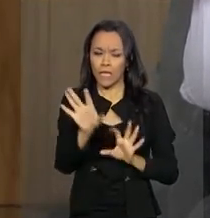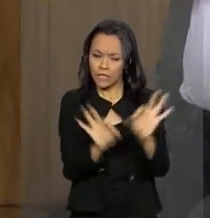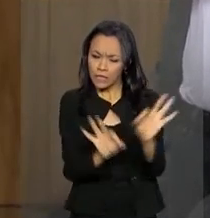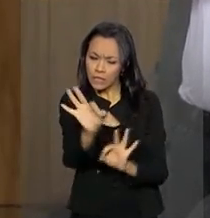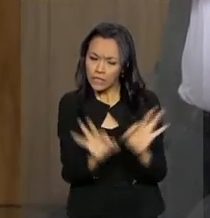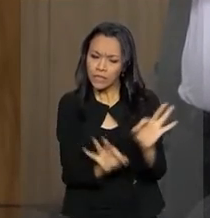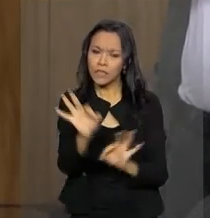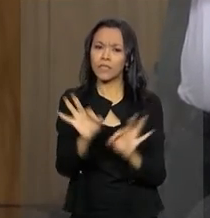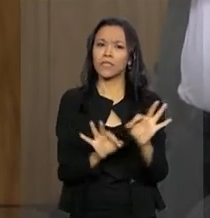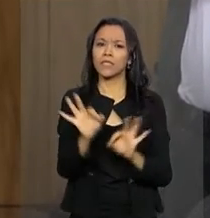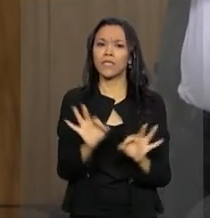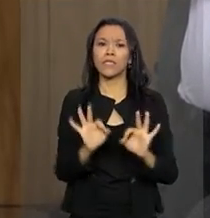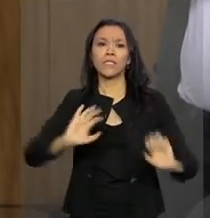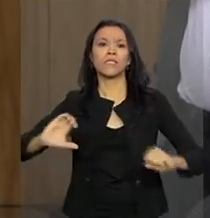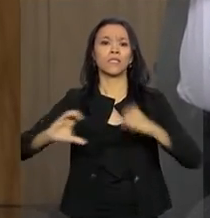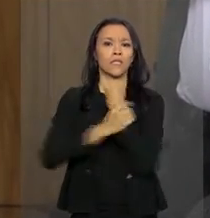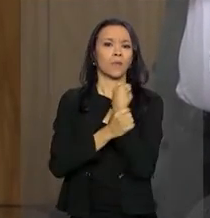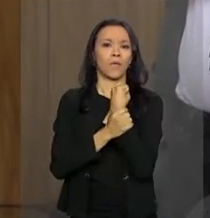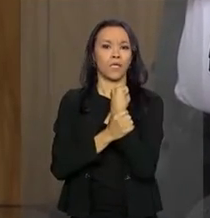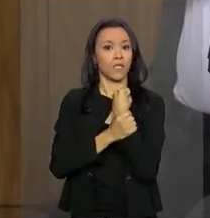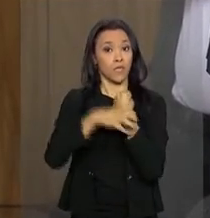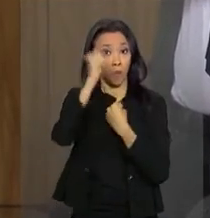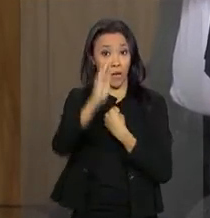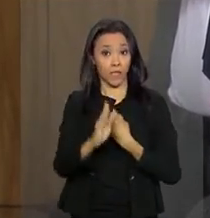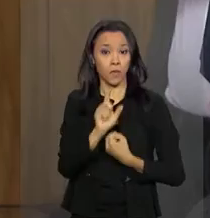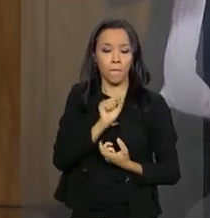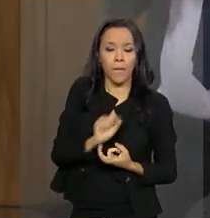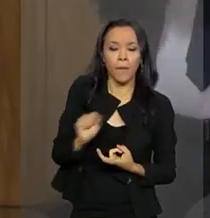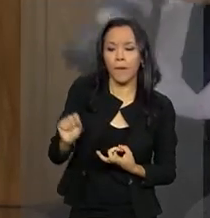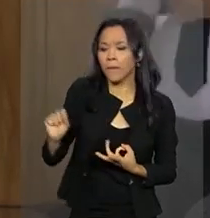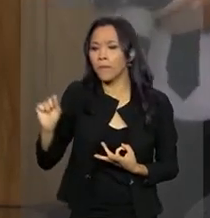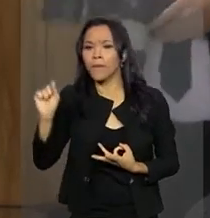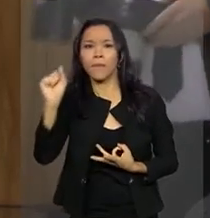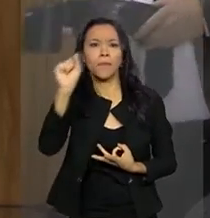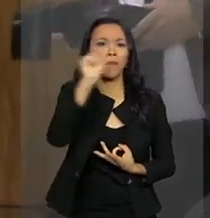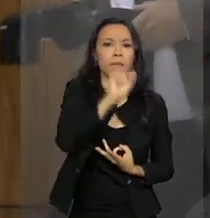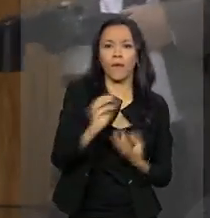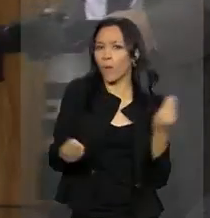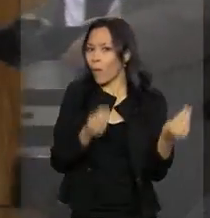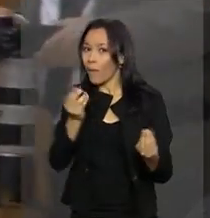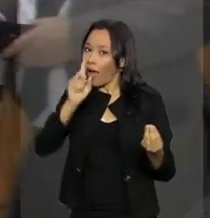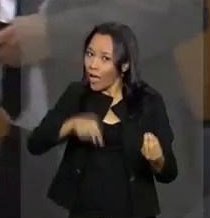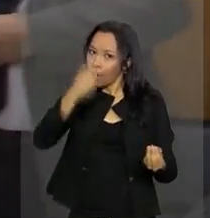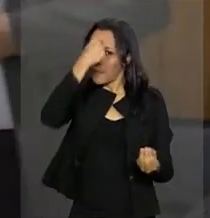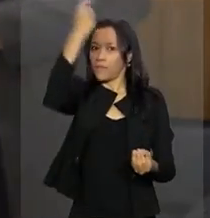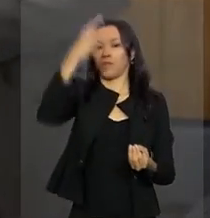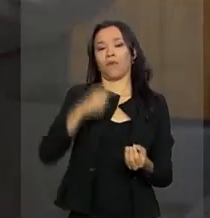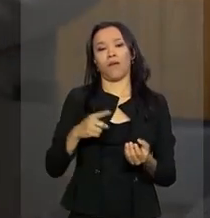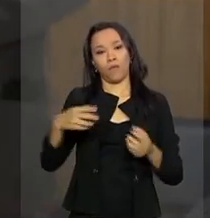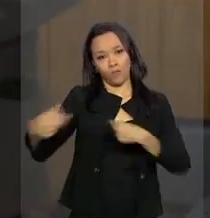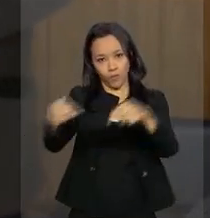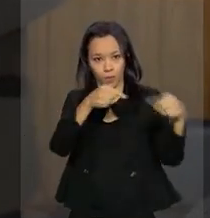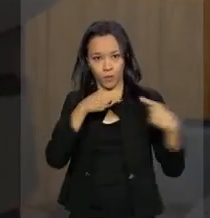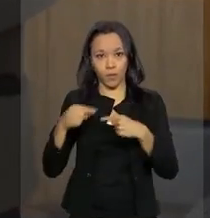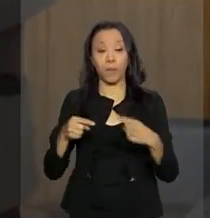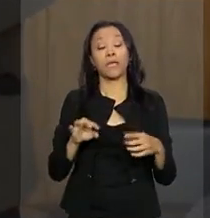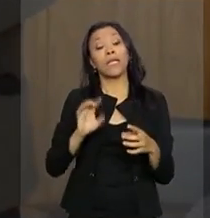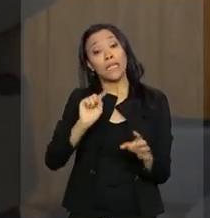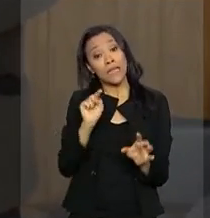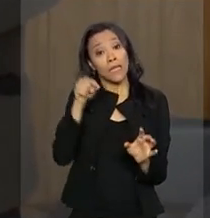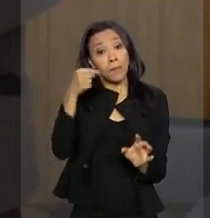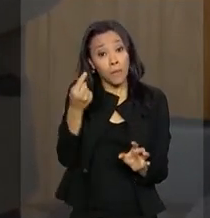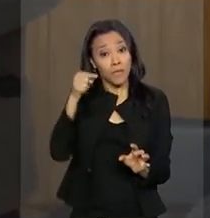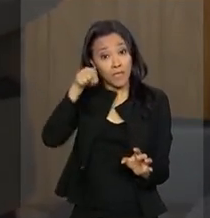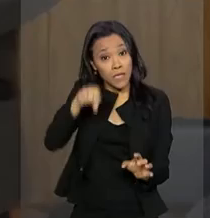da segurança pública no país é esta ideia a ideia básica ea partir deste